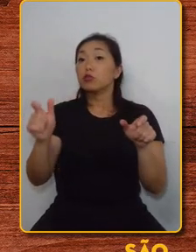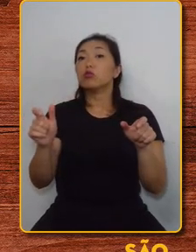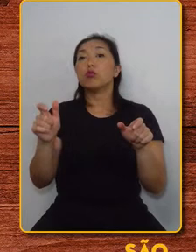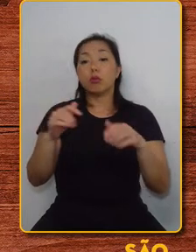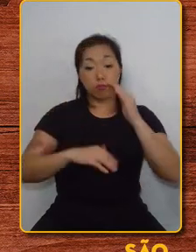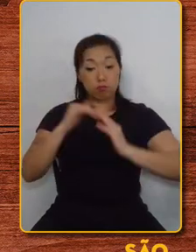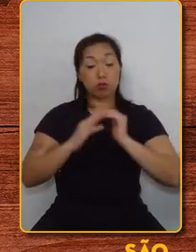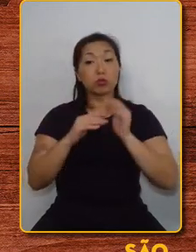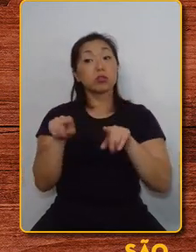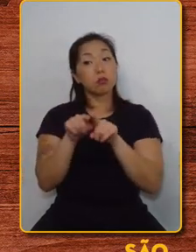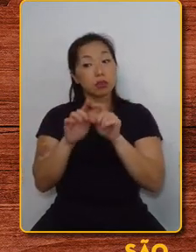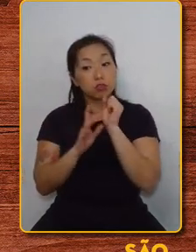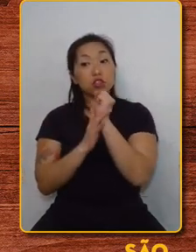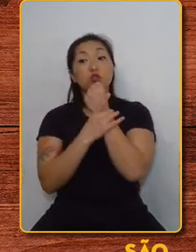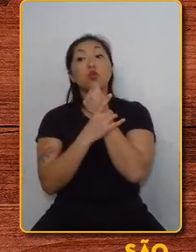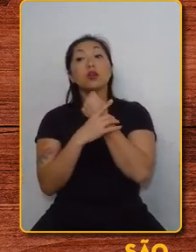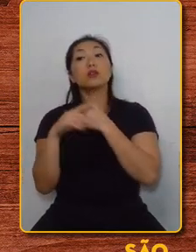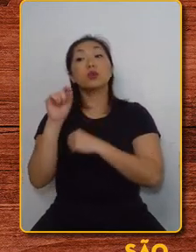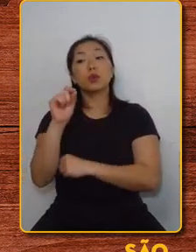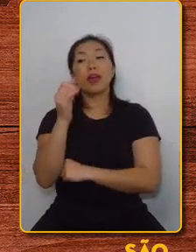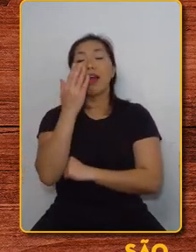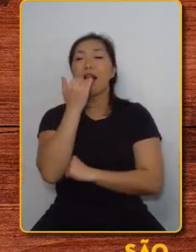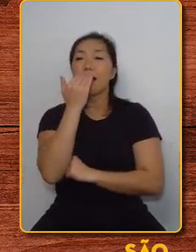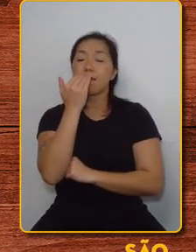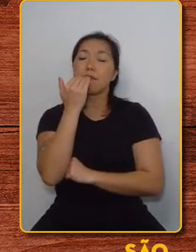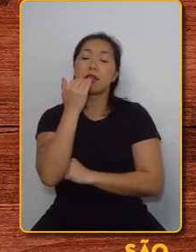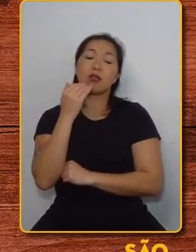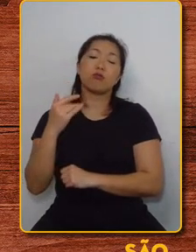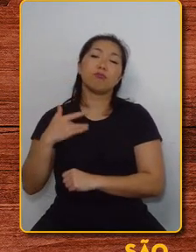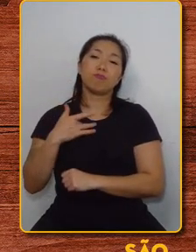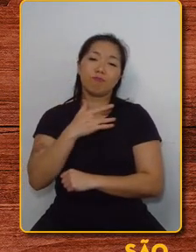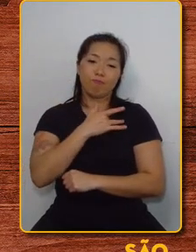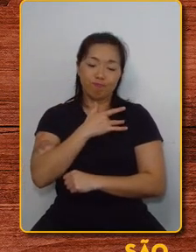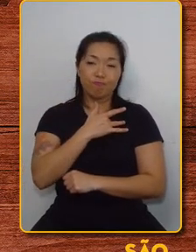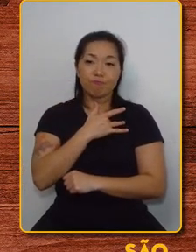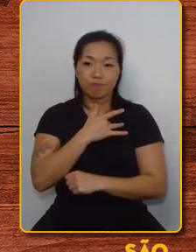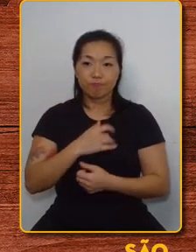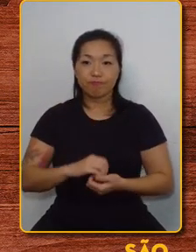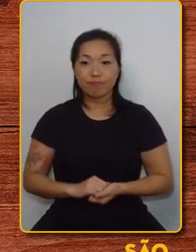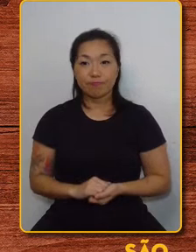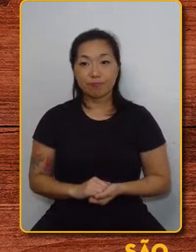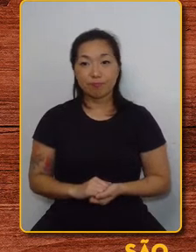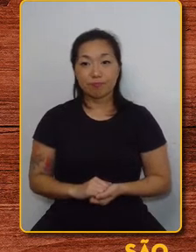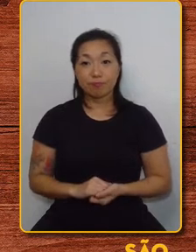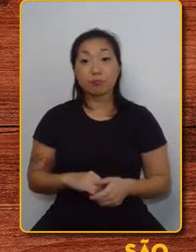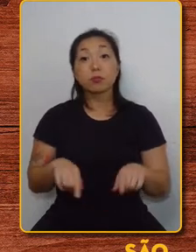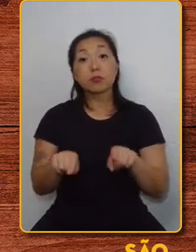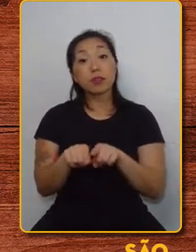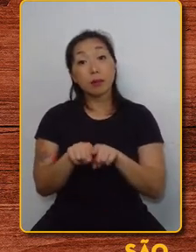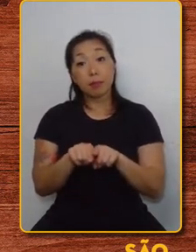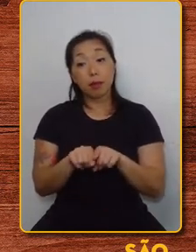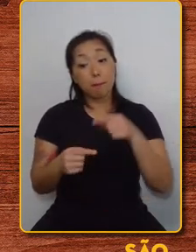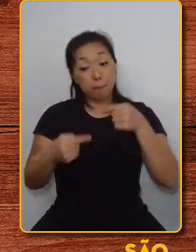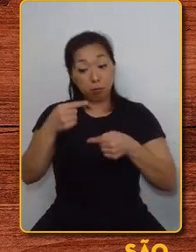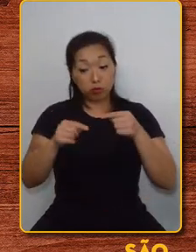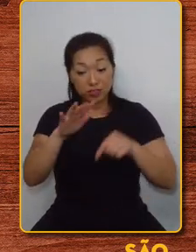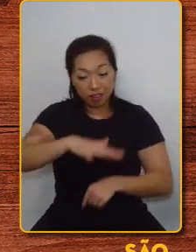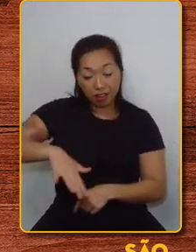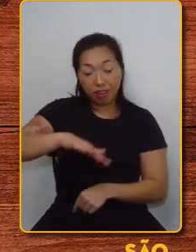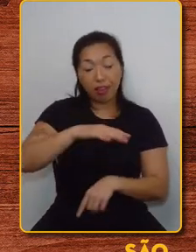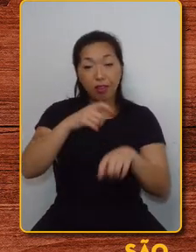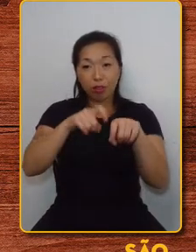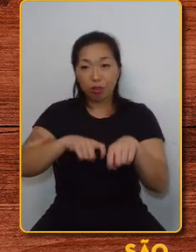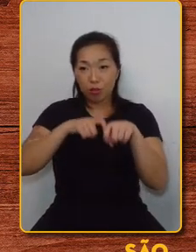com qualidade. E, por fim, um conjunto de políticas públicas para o campo, que não é reforma agrária, outra coisa, que